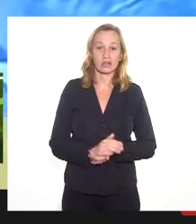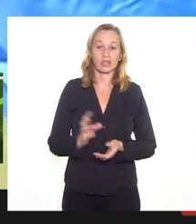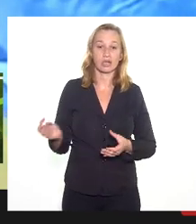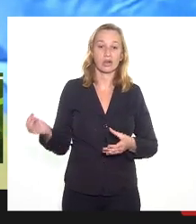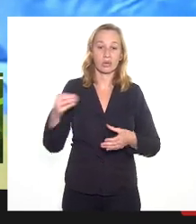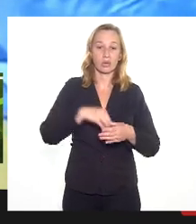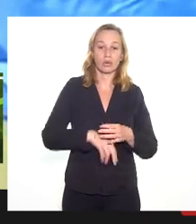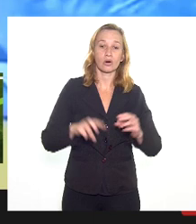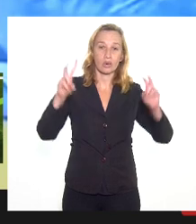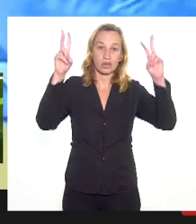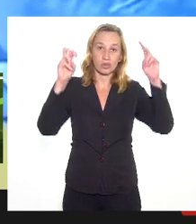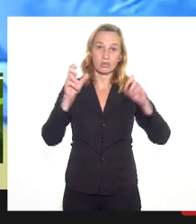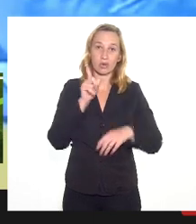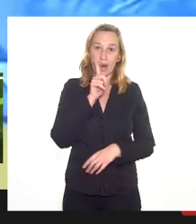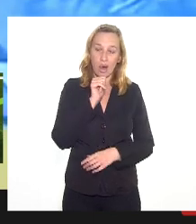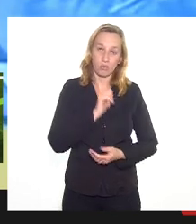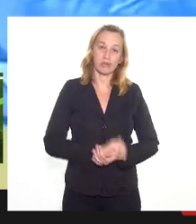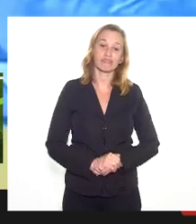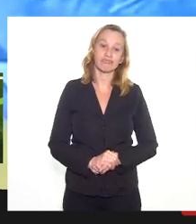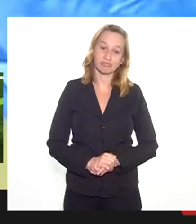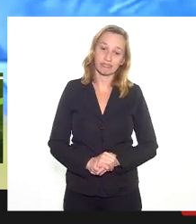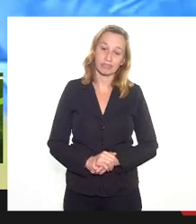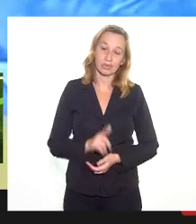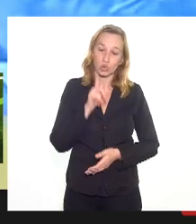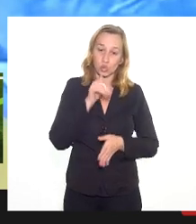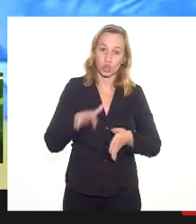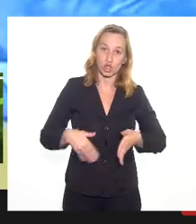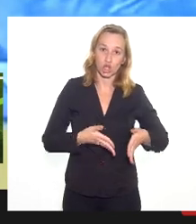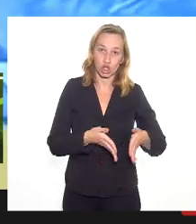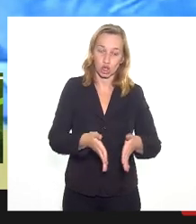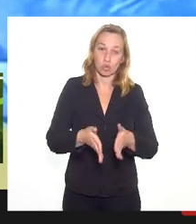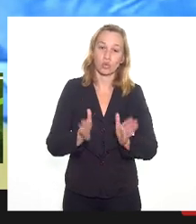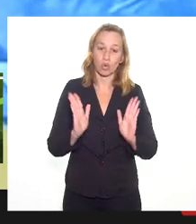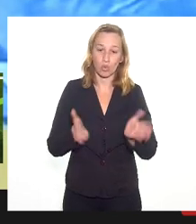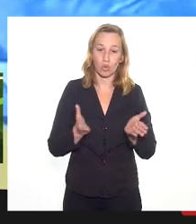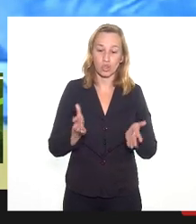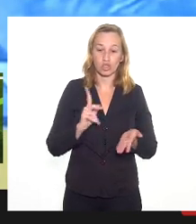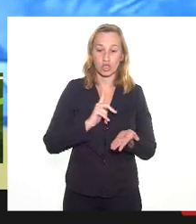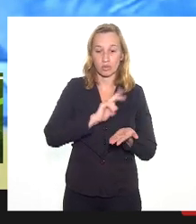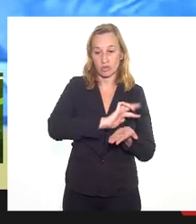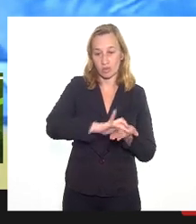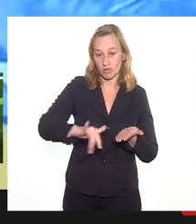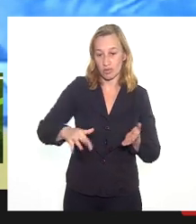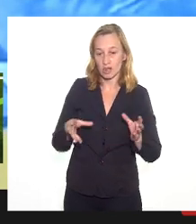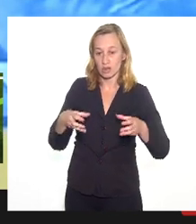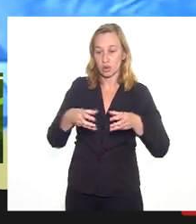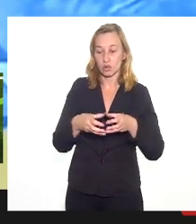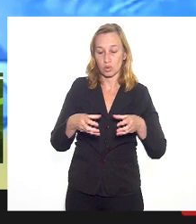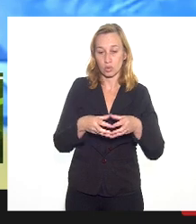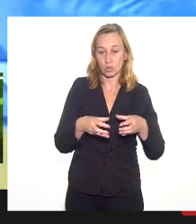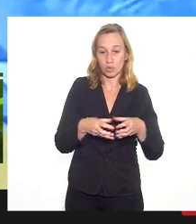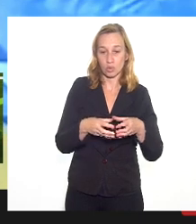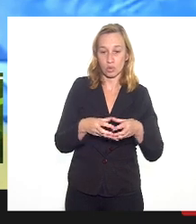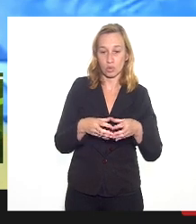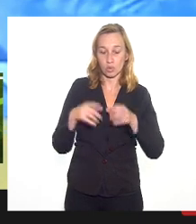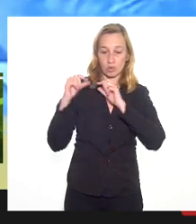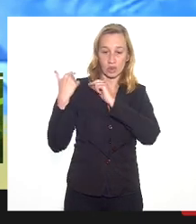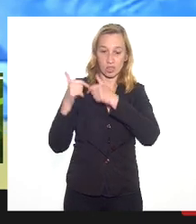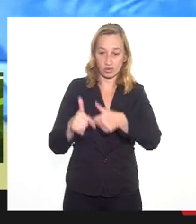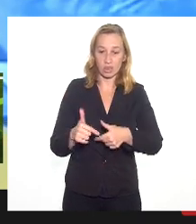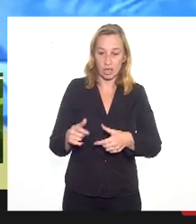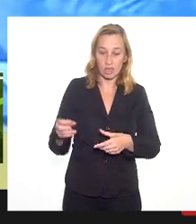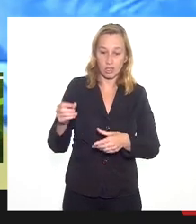questão da água, a questão dos rios. Hoje nós temos várias comunidades a montante dos rios, temos várias